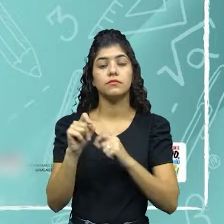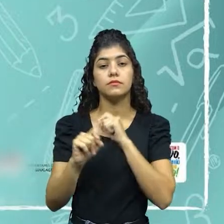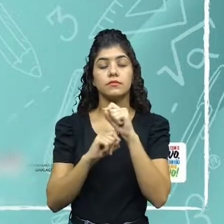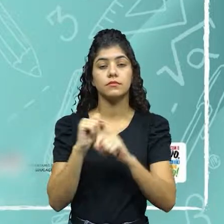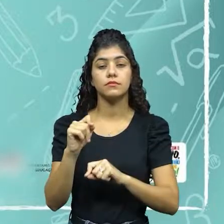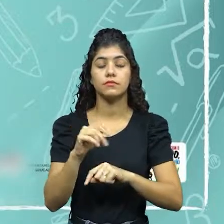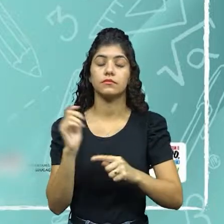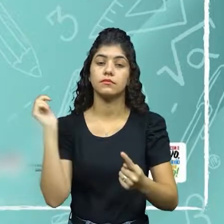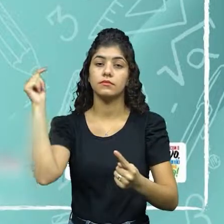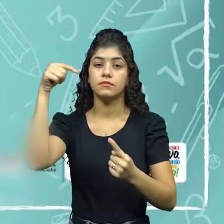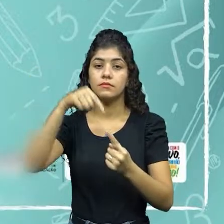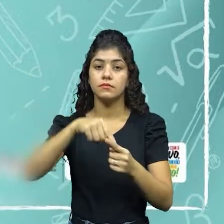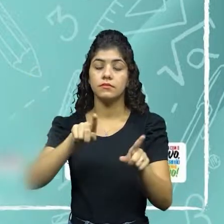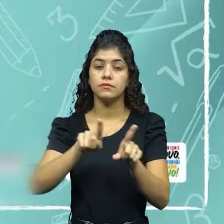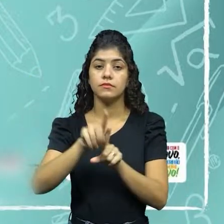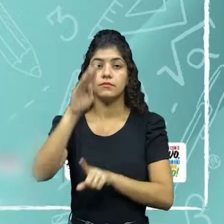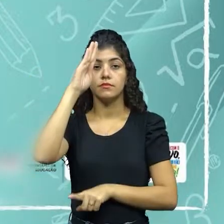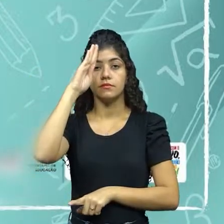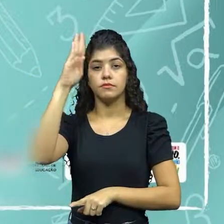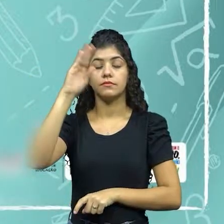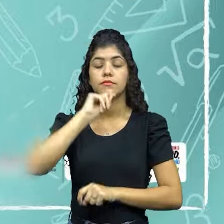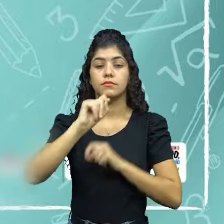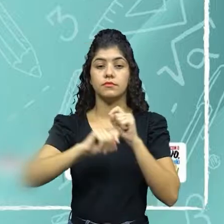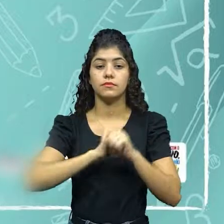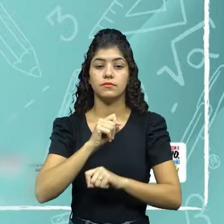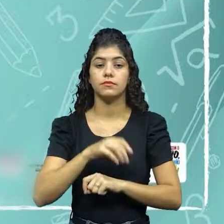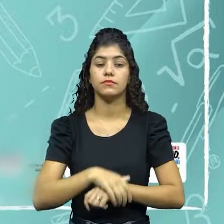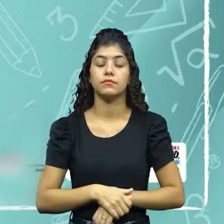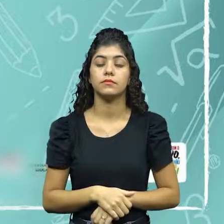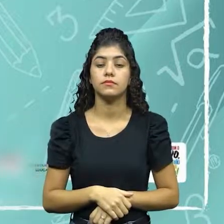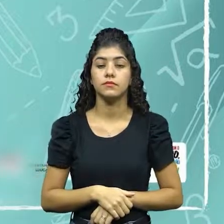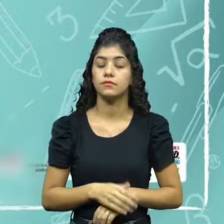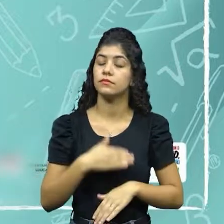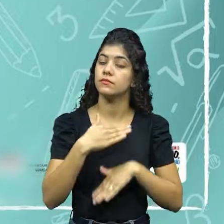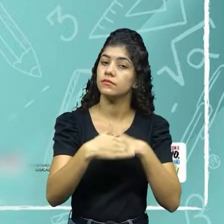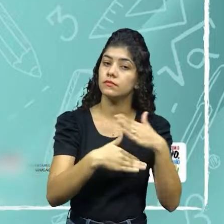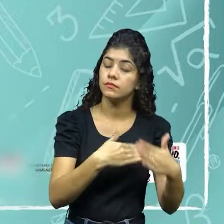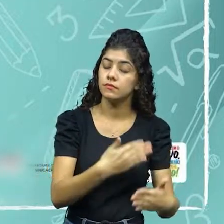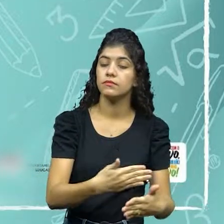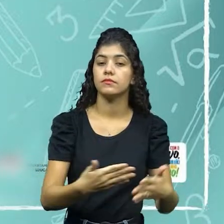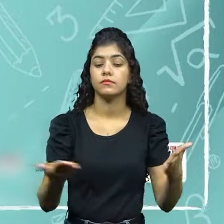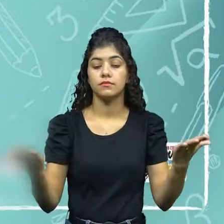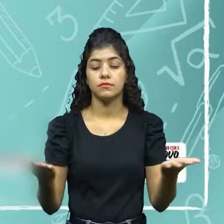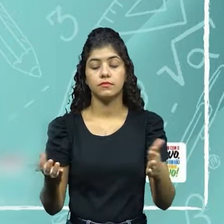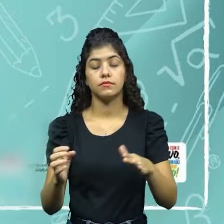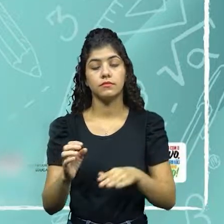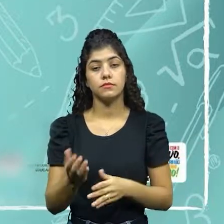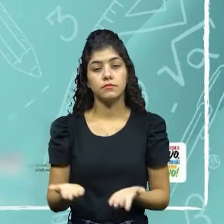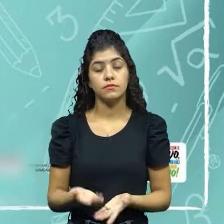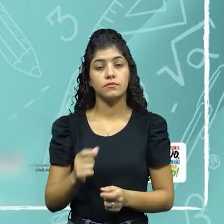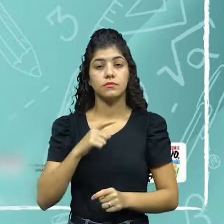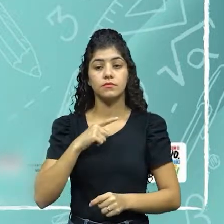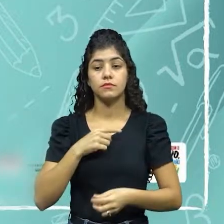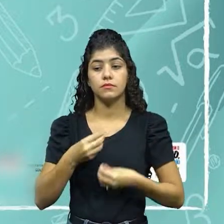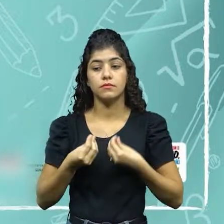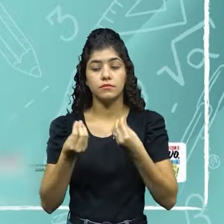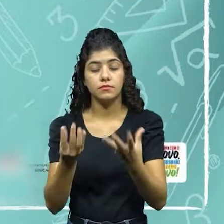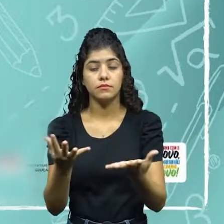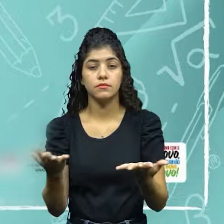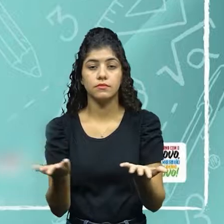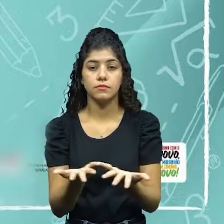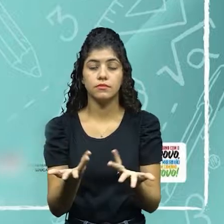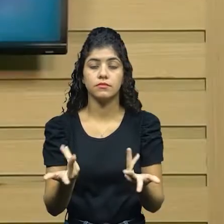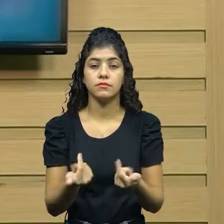e objetivo principal do marketing é manter e cultivar os clientes atuais, entregando satisfação. Como